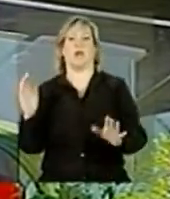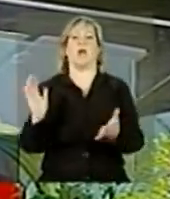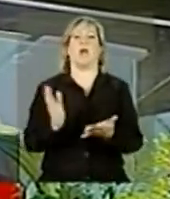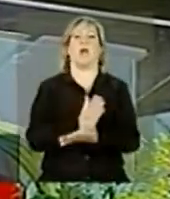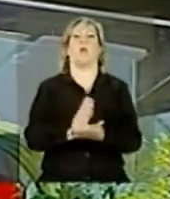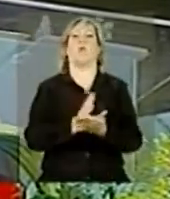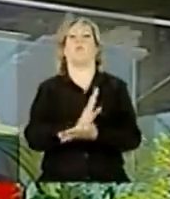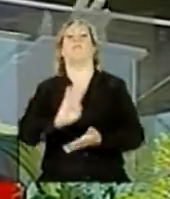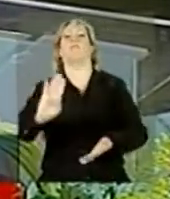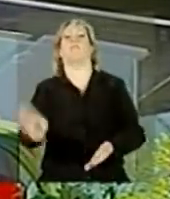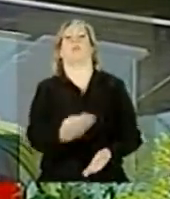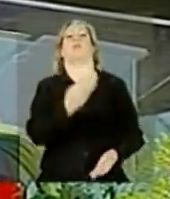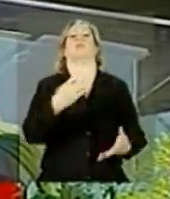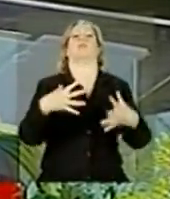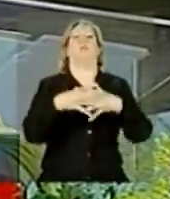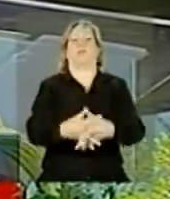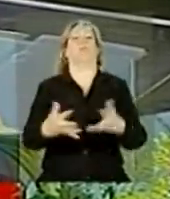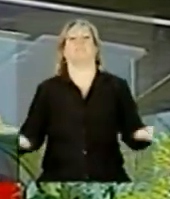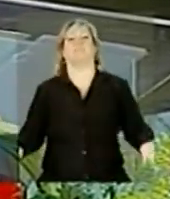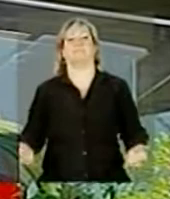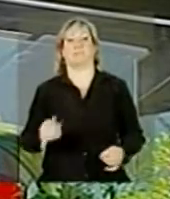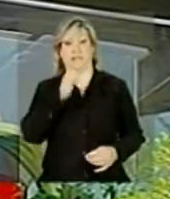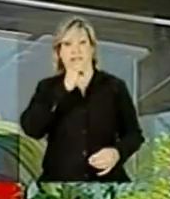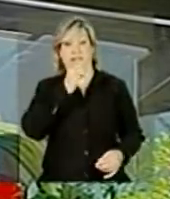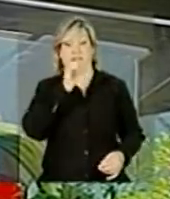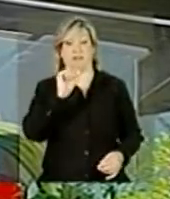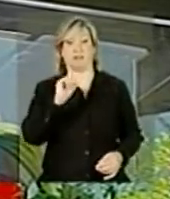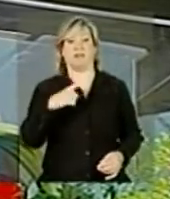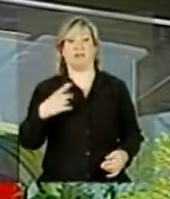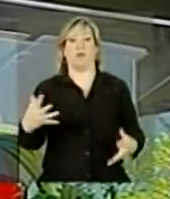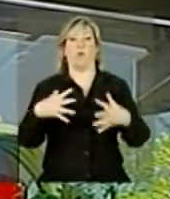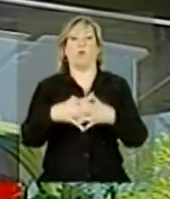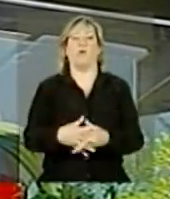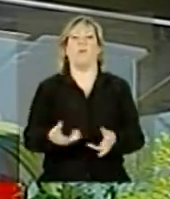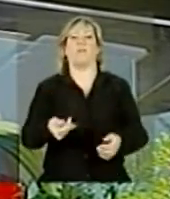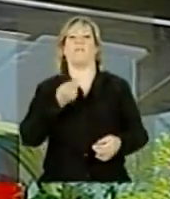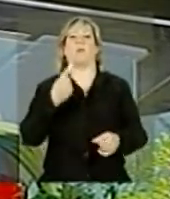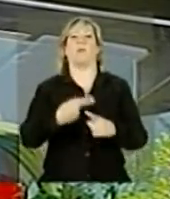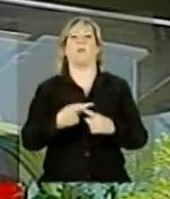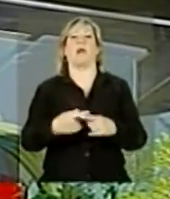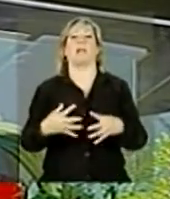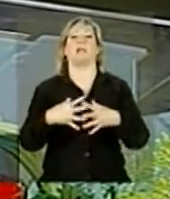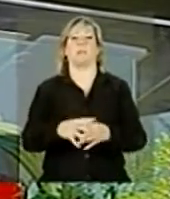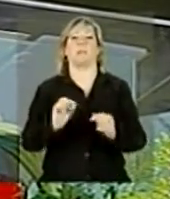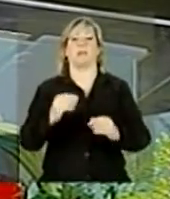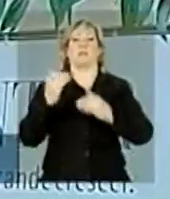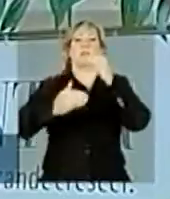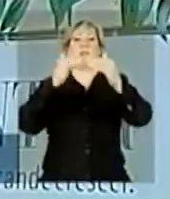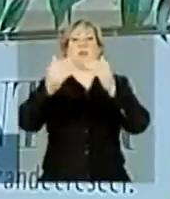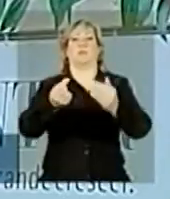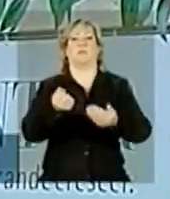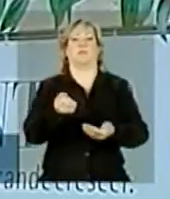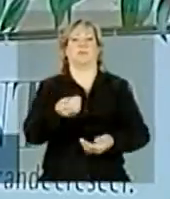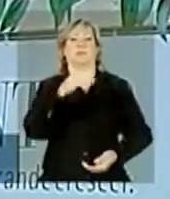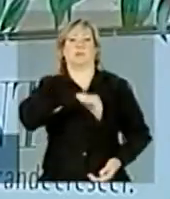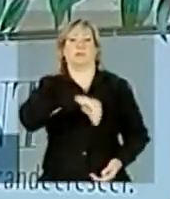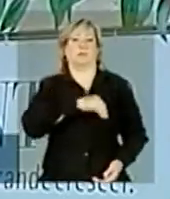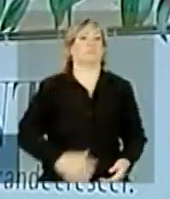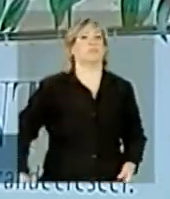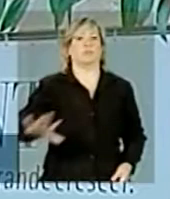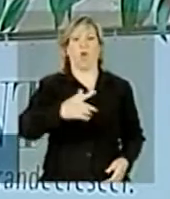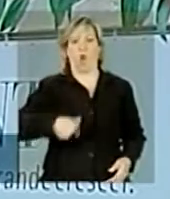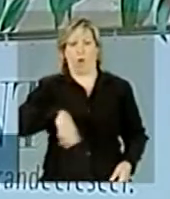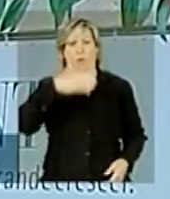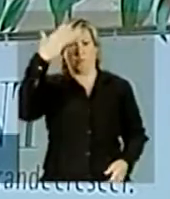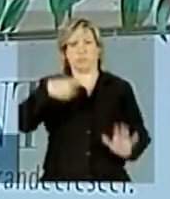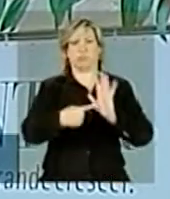conflitos. Primeiro, aquele que opunha desenvolvimento à distribuição de renda. Provamos que